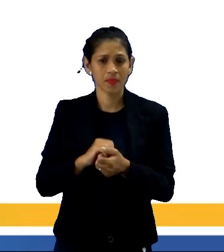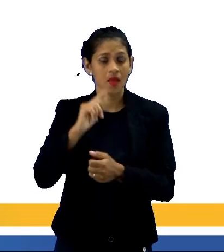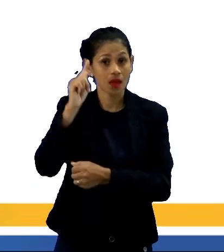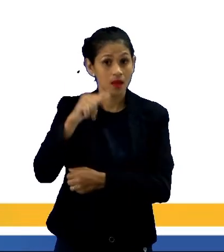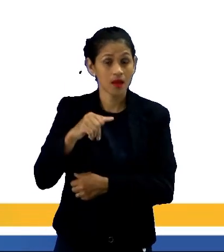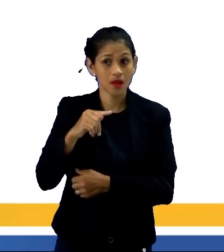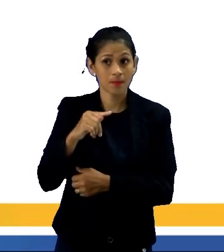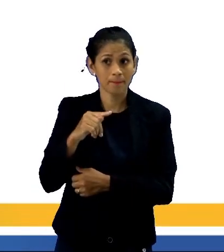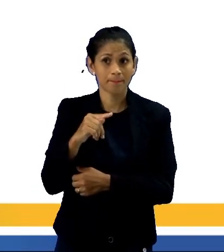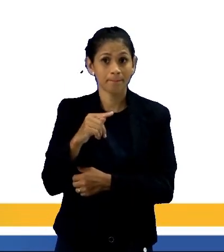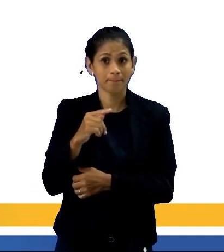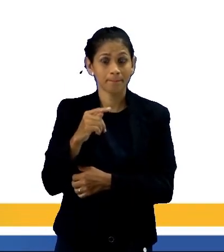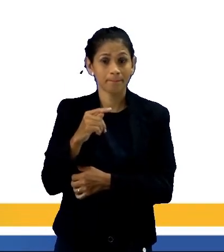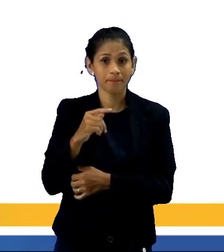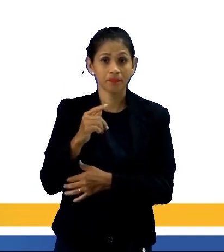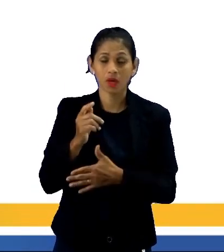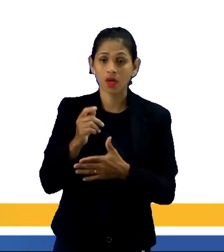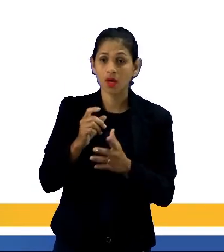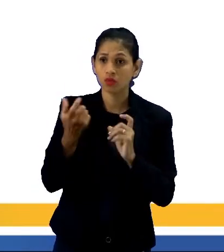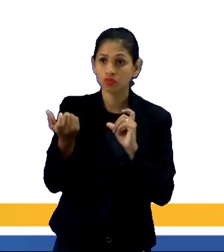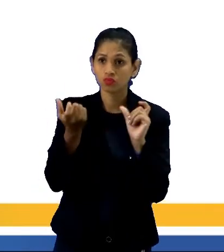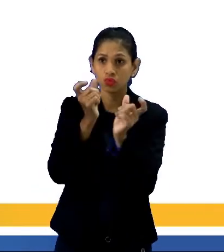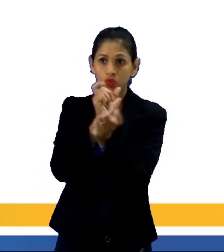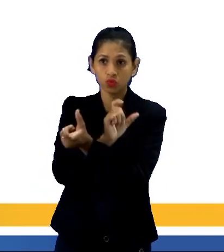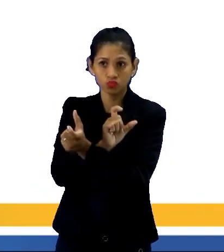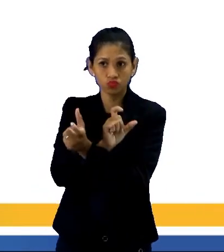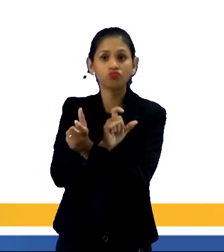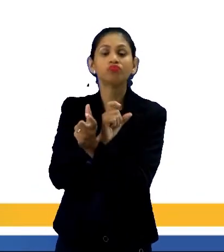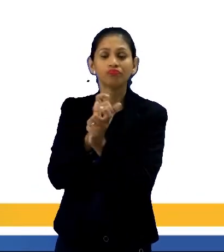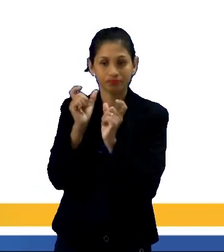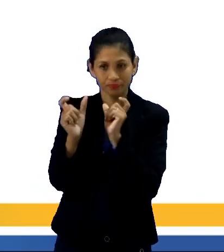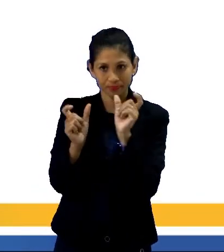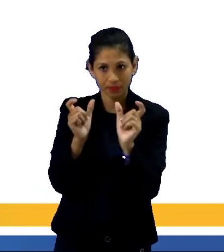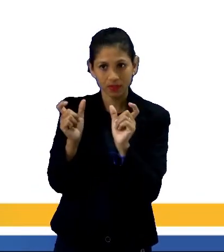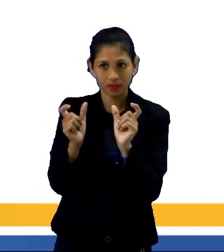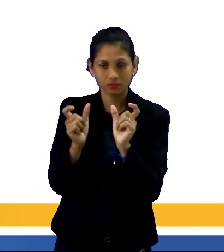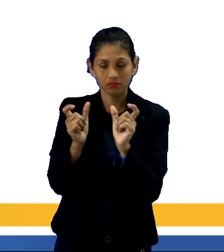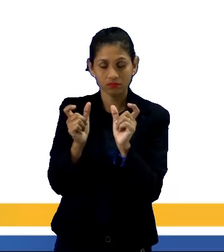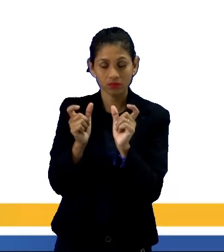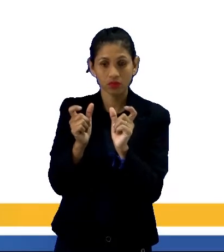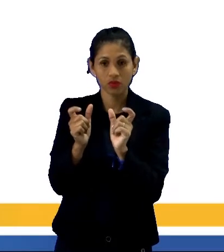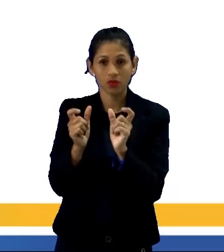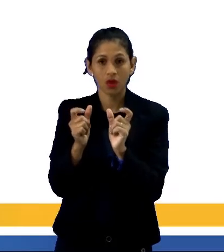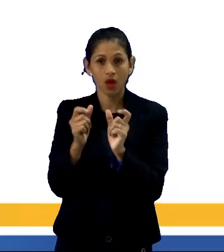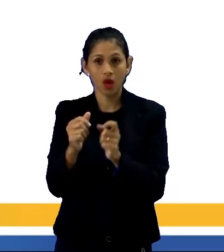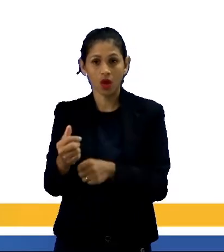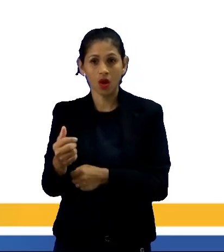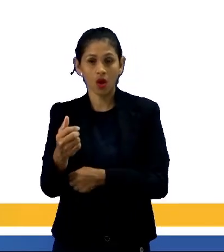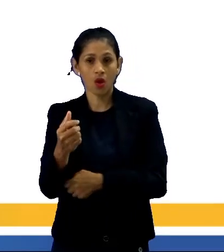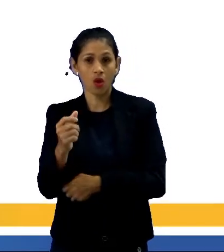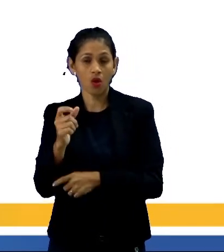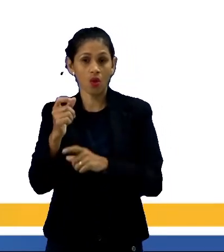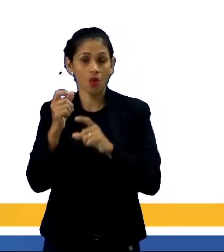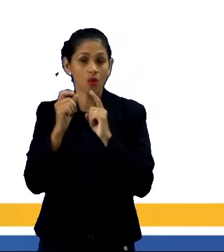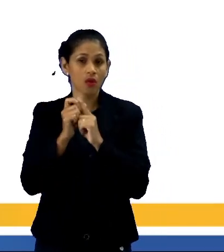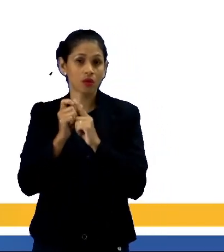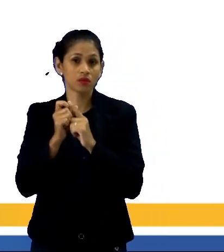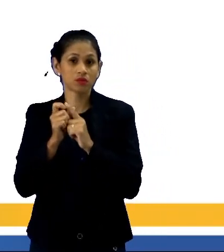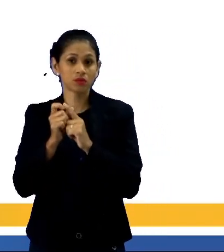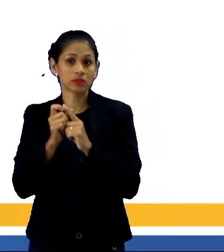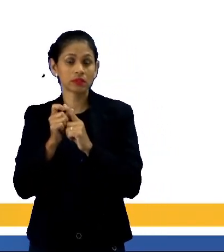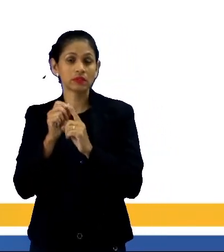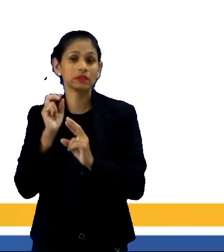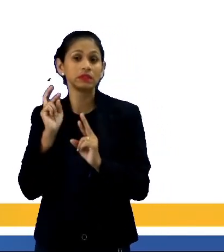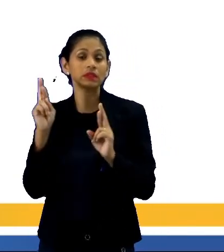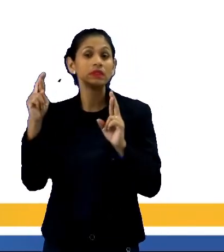é jogo de palavras que apresentam sons semelhantes ou iguais, mas que possuem